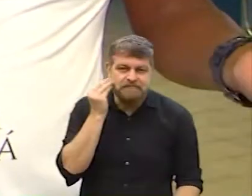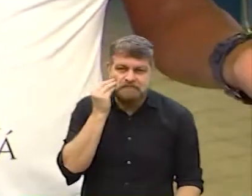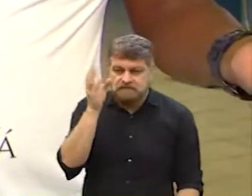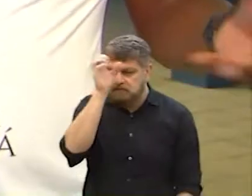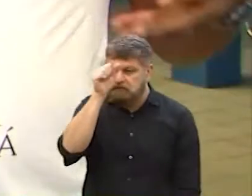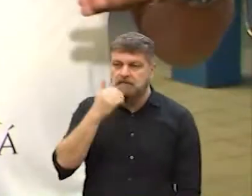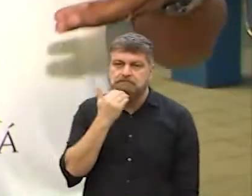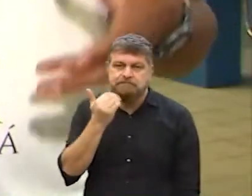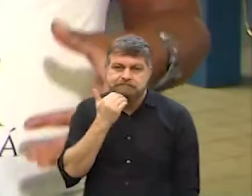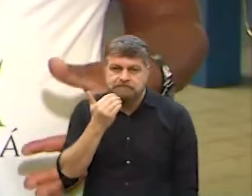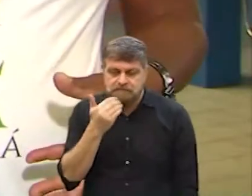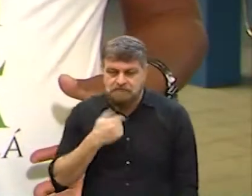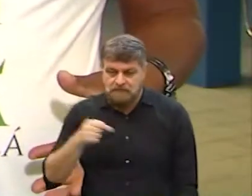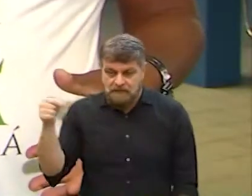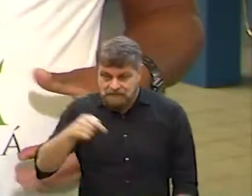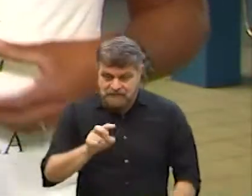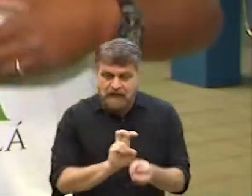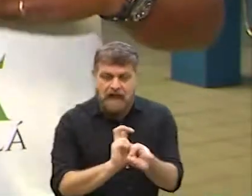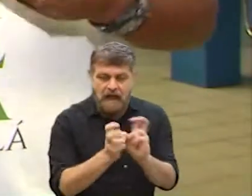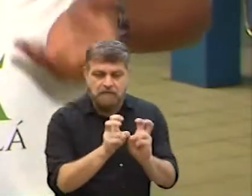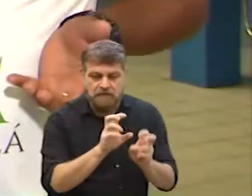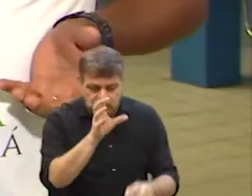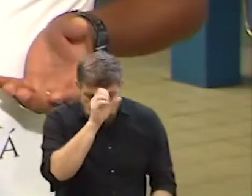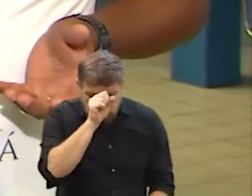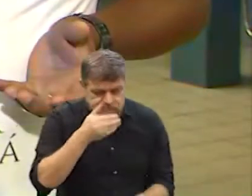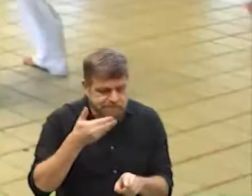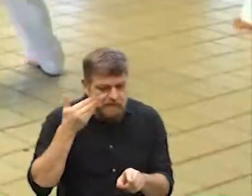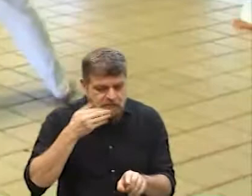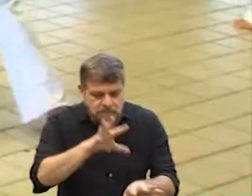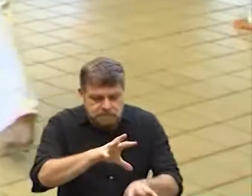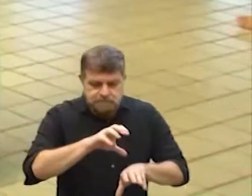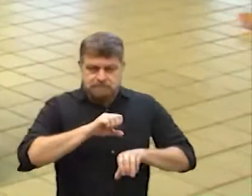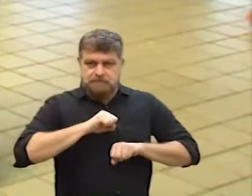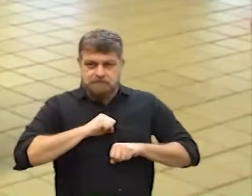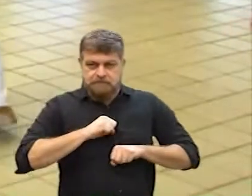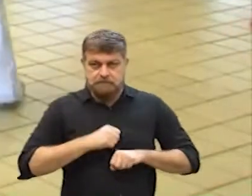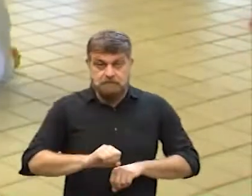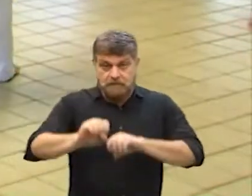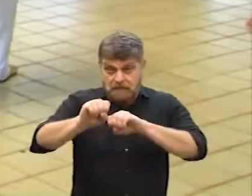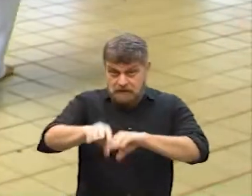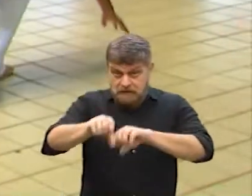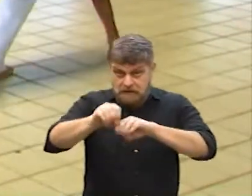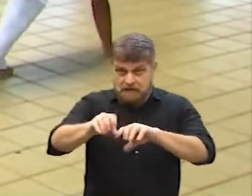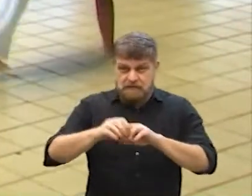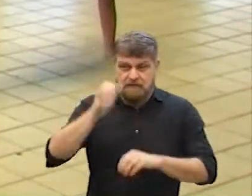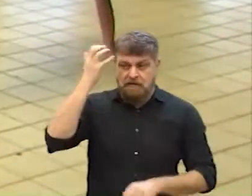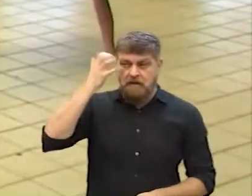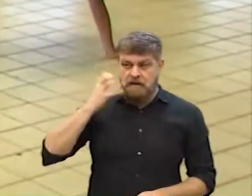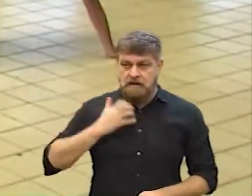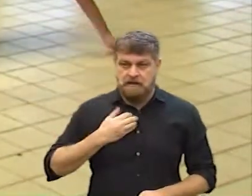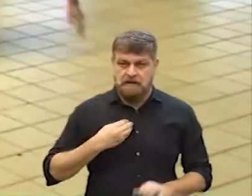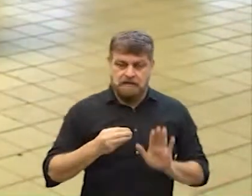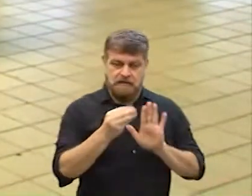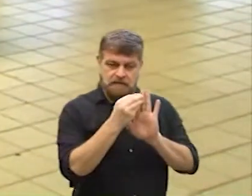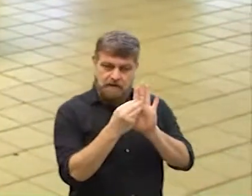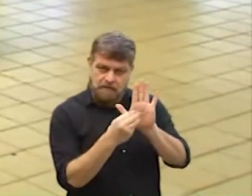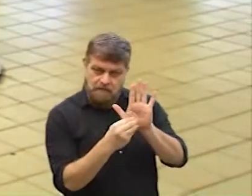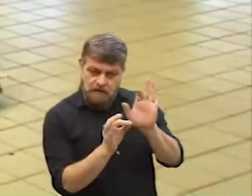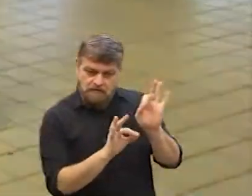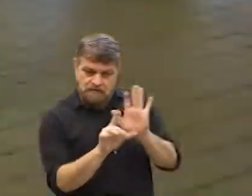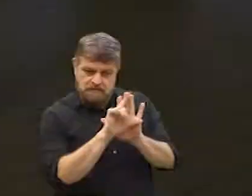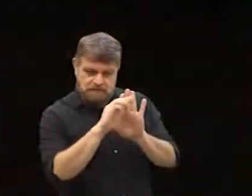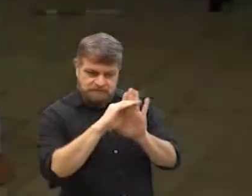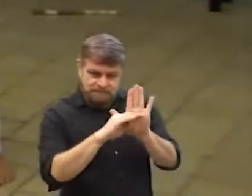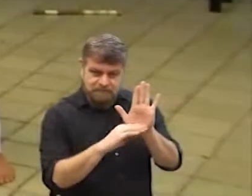de aprender. Agora, dentro da capoeira, nós aprendemos. Ensinamentos que a vereadora inseriu no projeto de lei. Ela